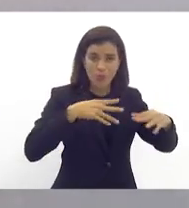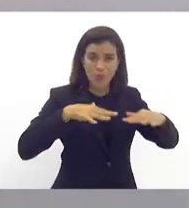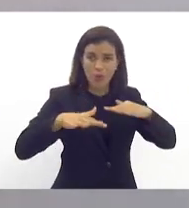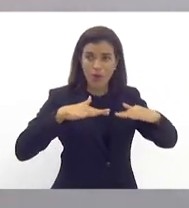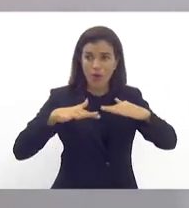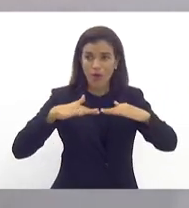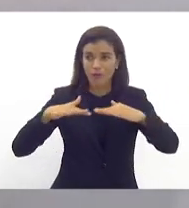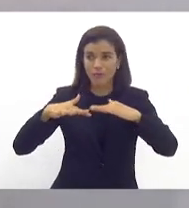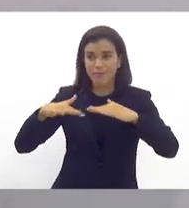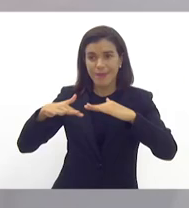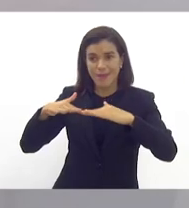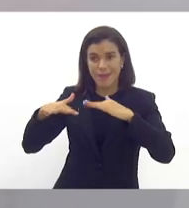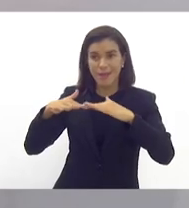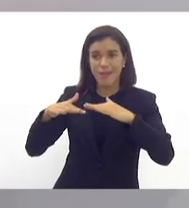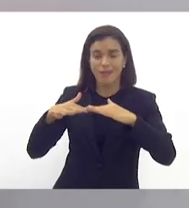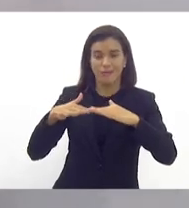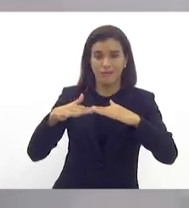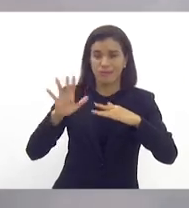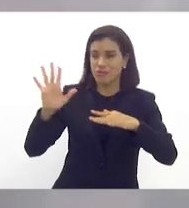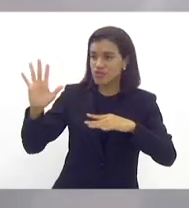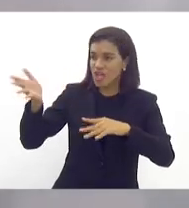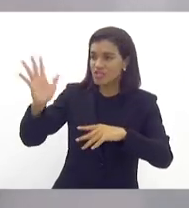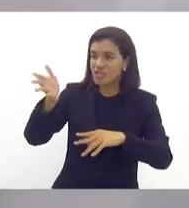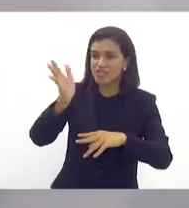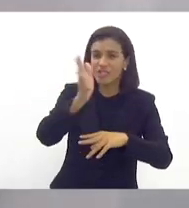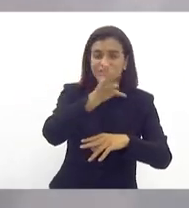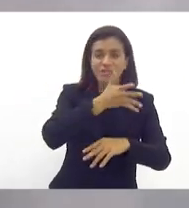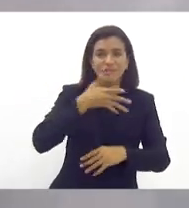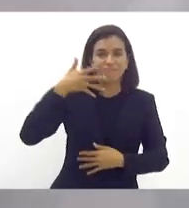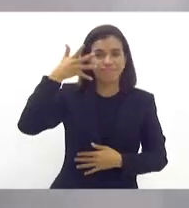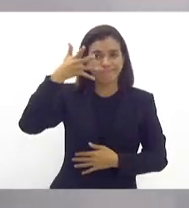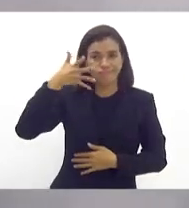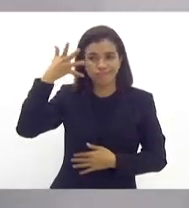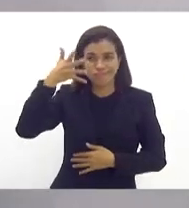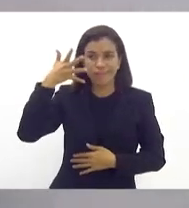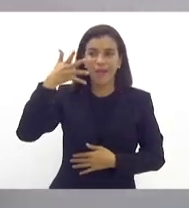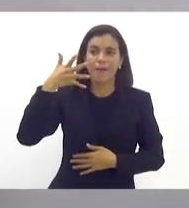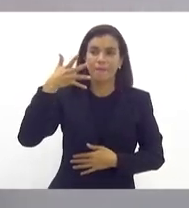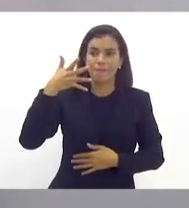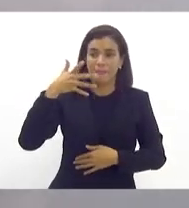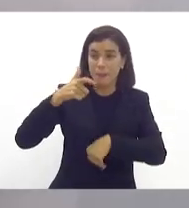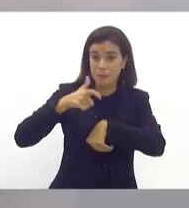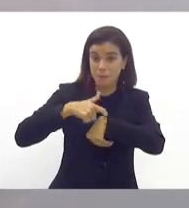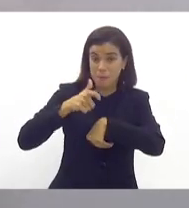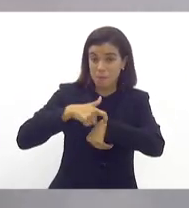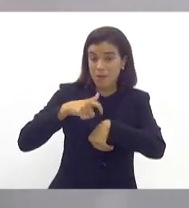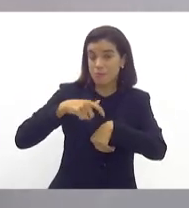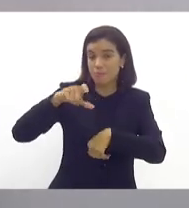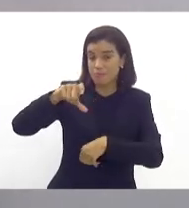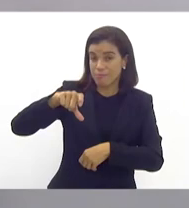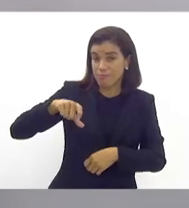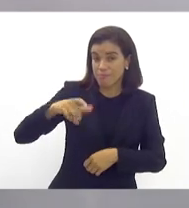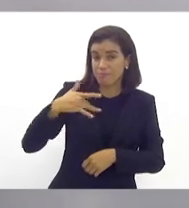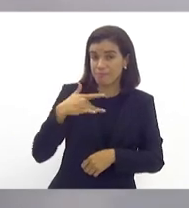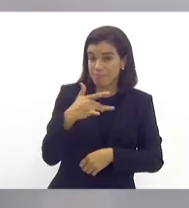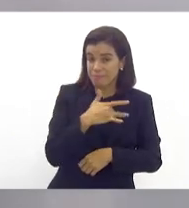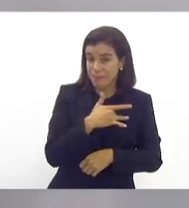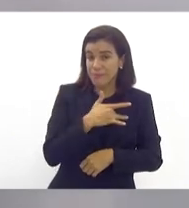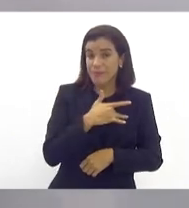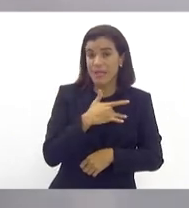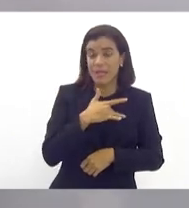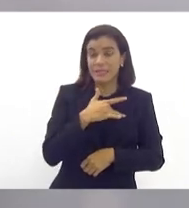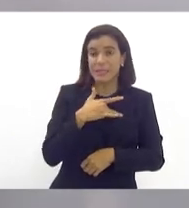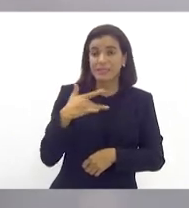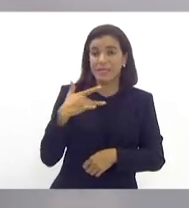diante de todas as falas que são muito pertinentes Inclusive a fala do momento que os planos né a a saúde eh